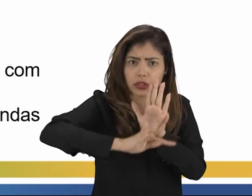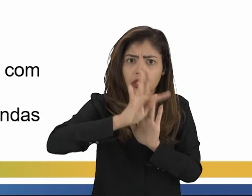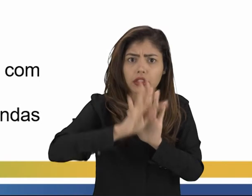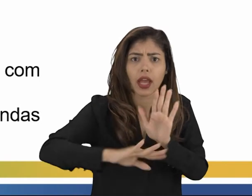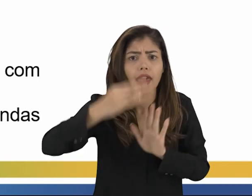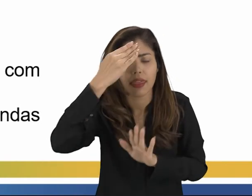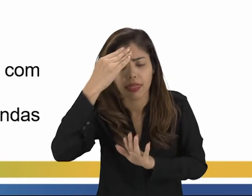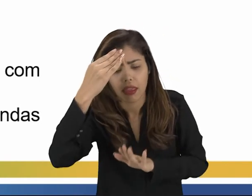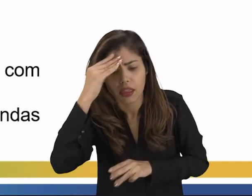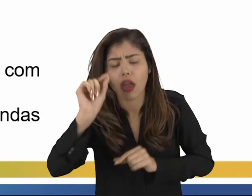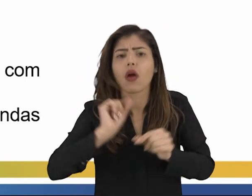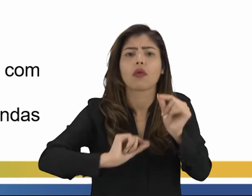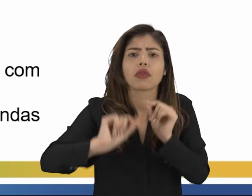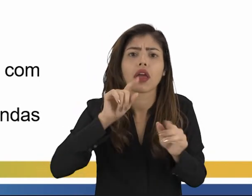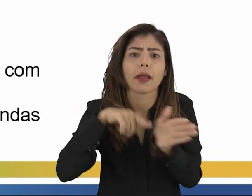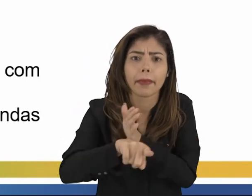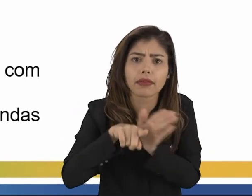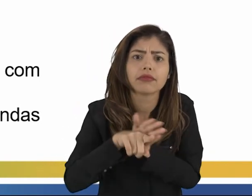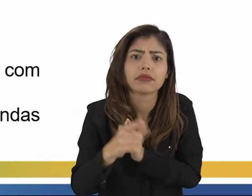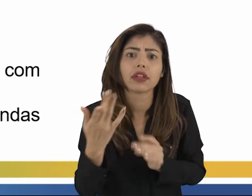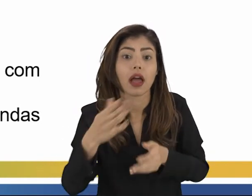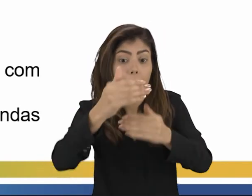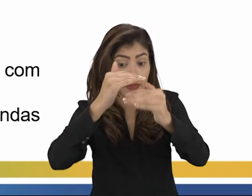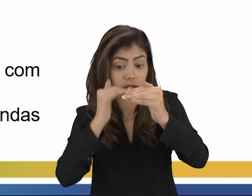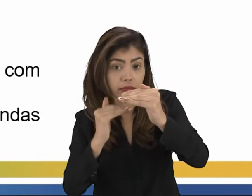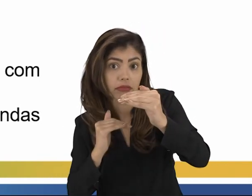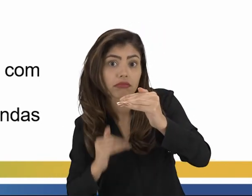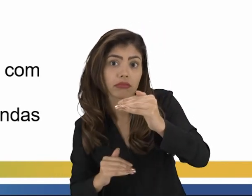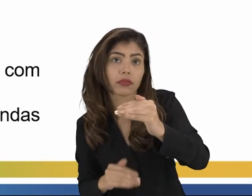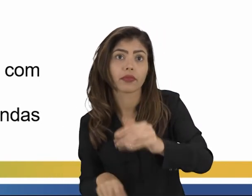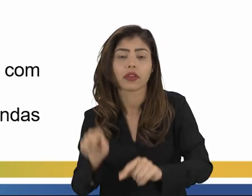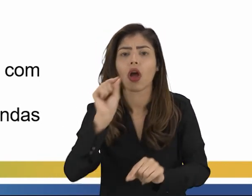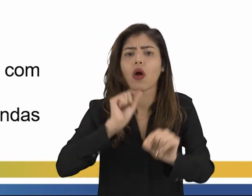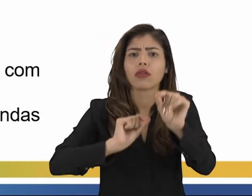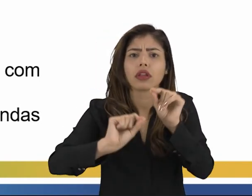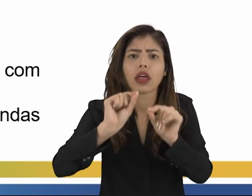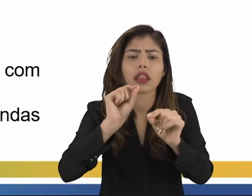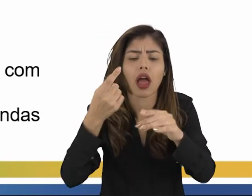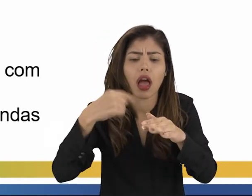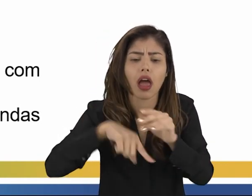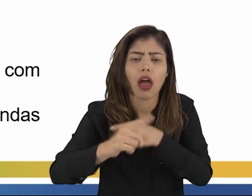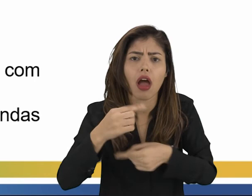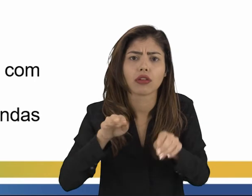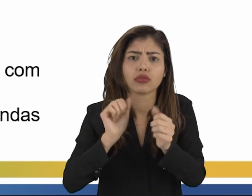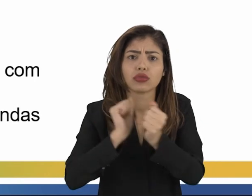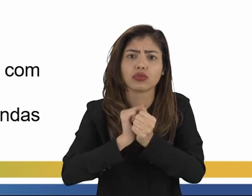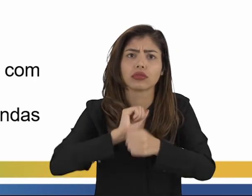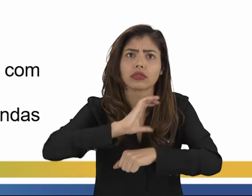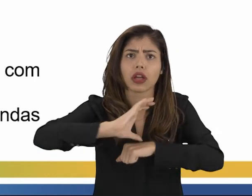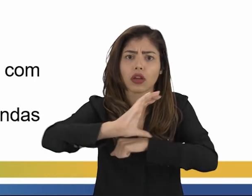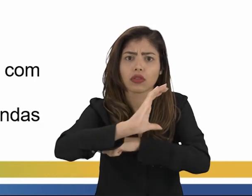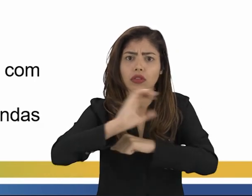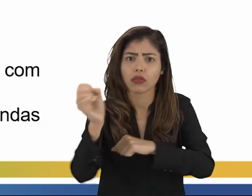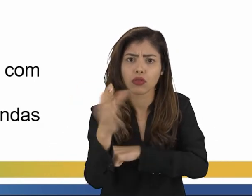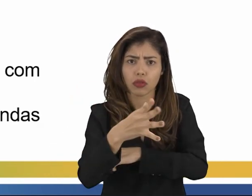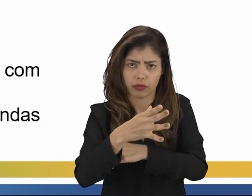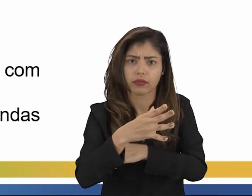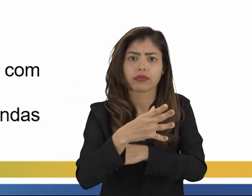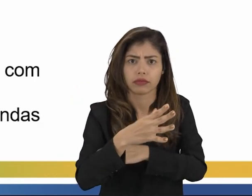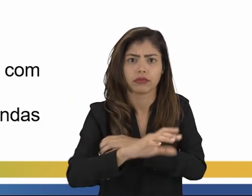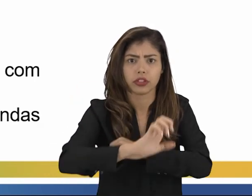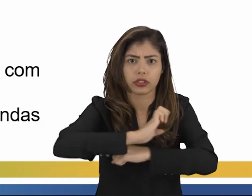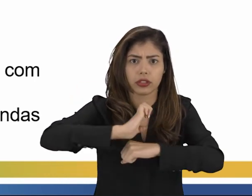uns porquês em cima disso aí. Você tem que entender o que está sendo perguntado para você passar para as alternativas. Então, o que está envolvido aí dentro